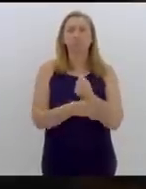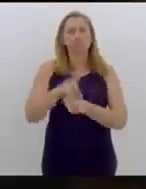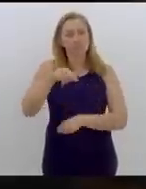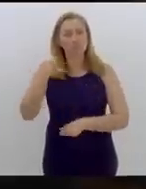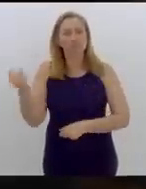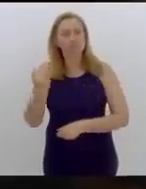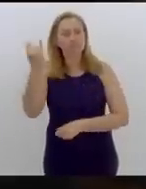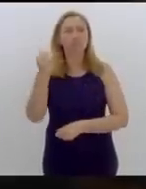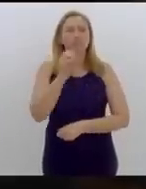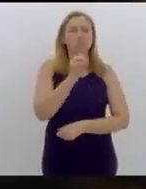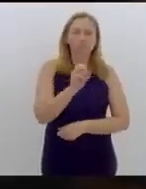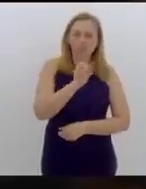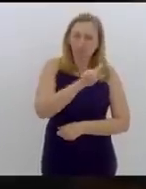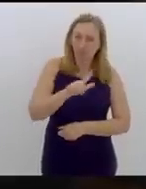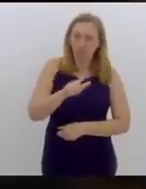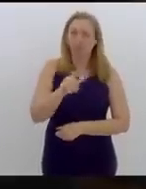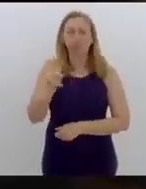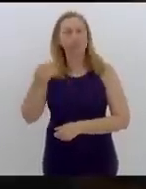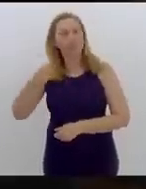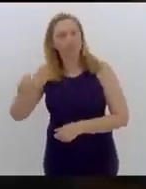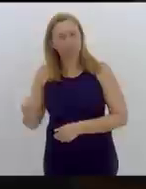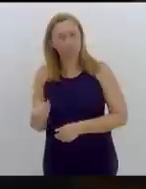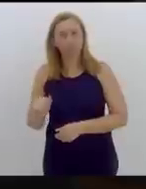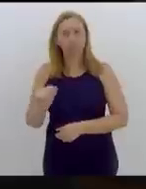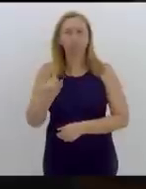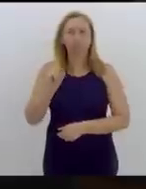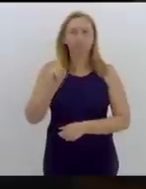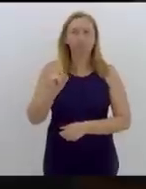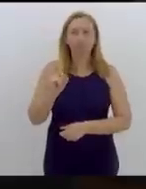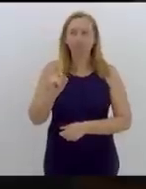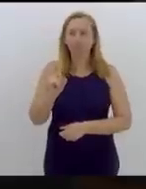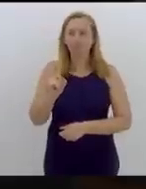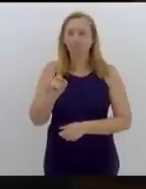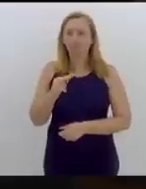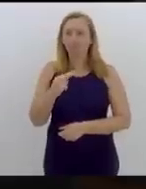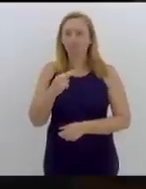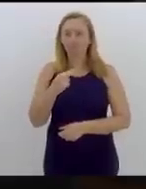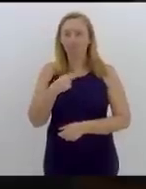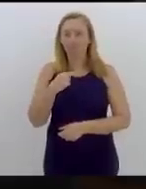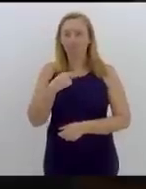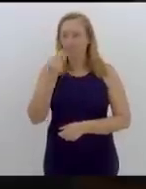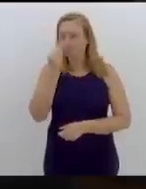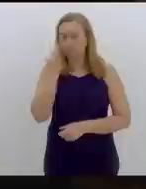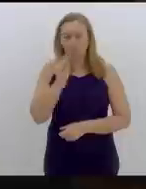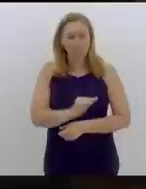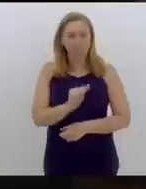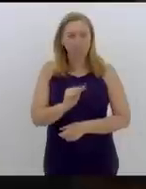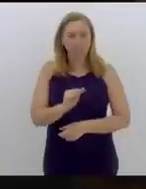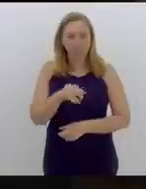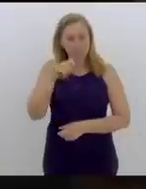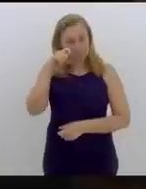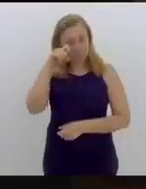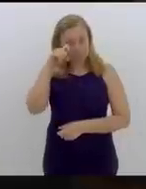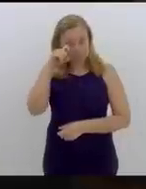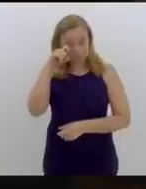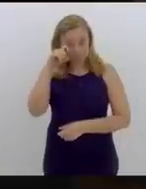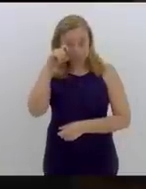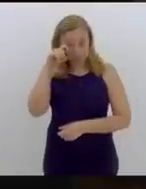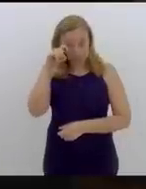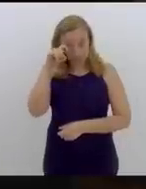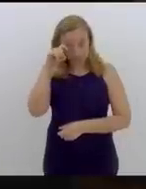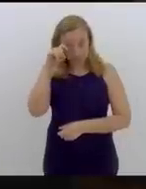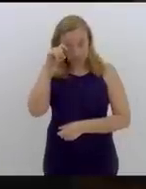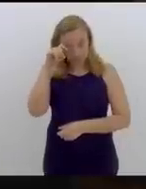oficiais e praças e isso é indispensável para manutenção é da força militar como ela é